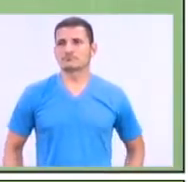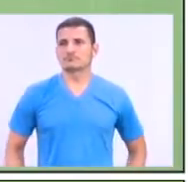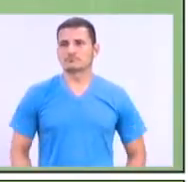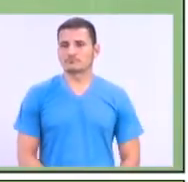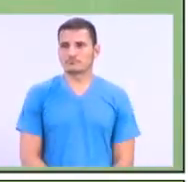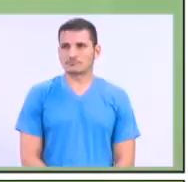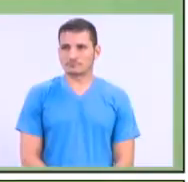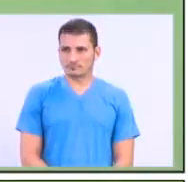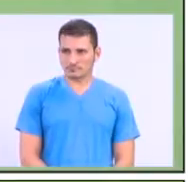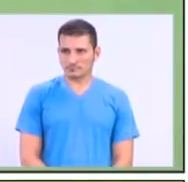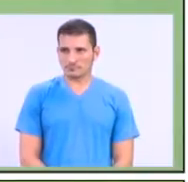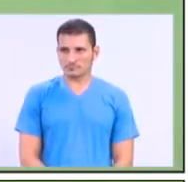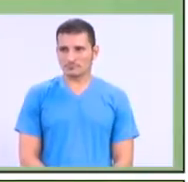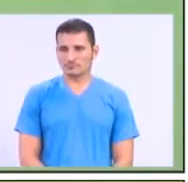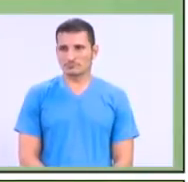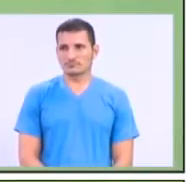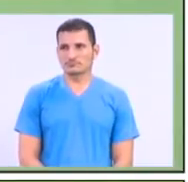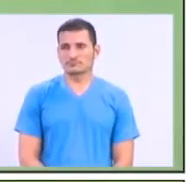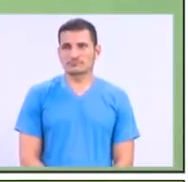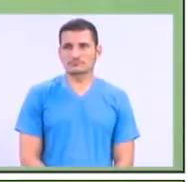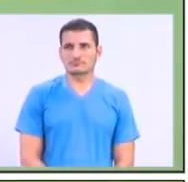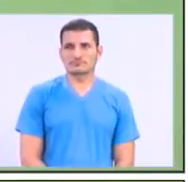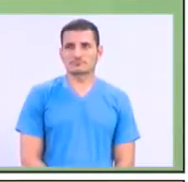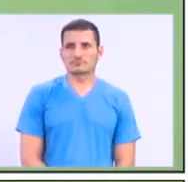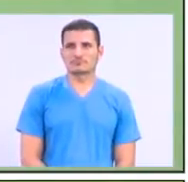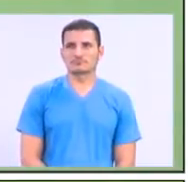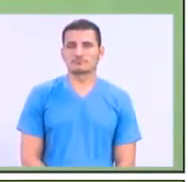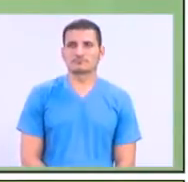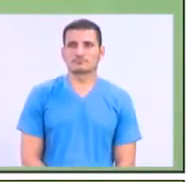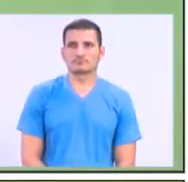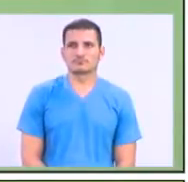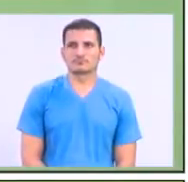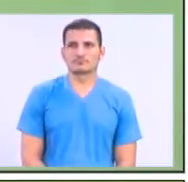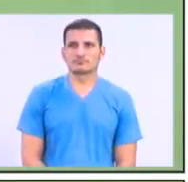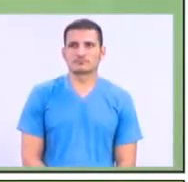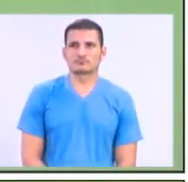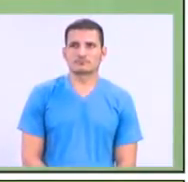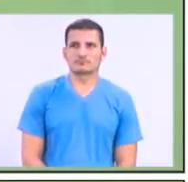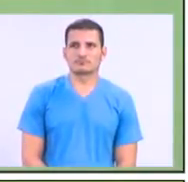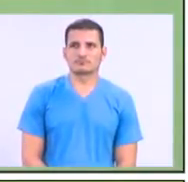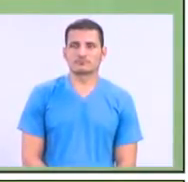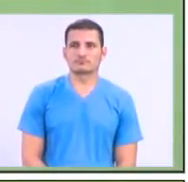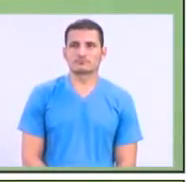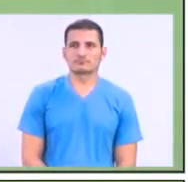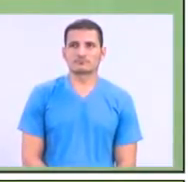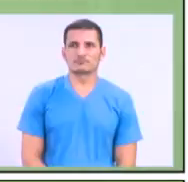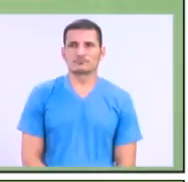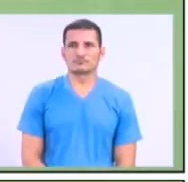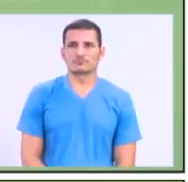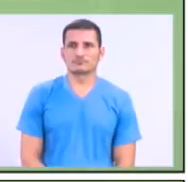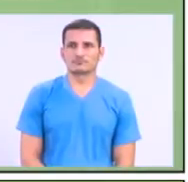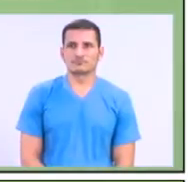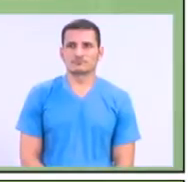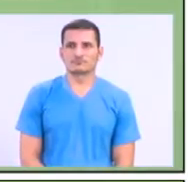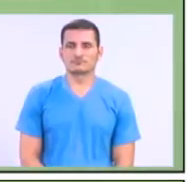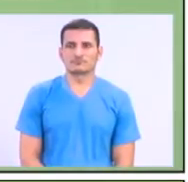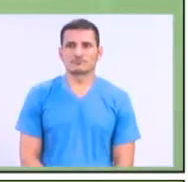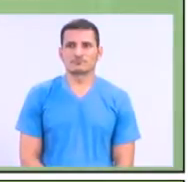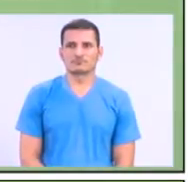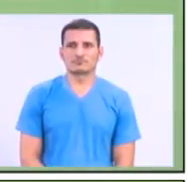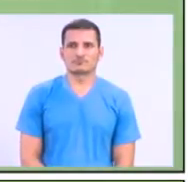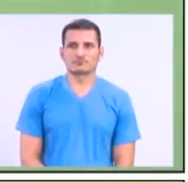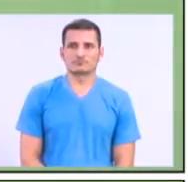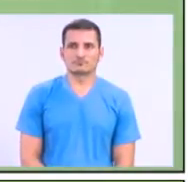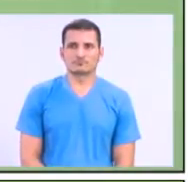certo? A diferença aqui do EasyPHP, por exemplo, para o Champ, né, é que no Champ nós temos